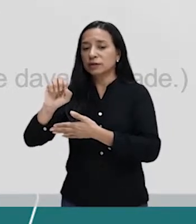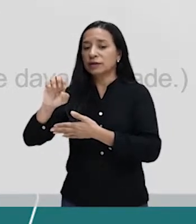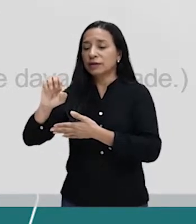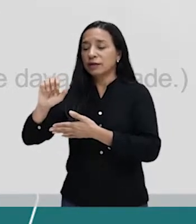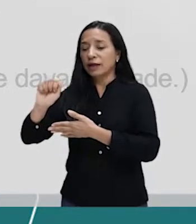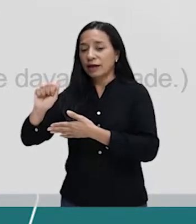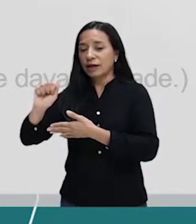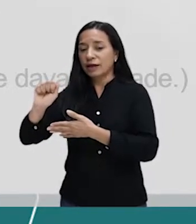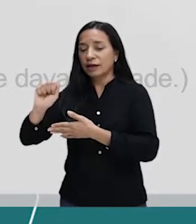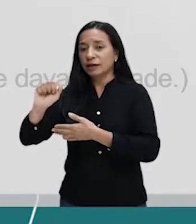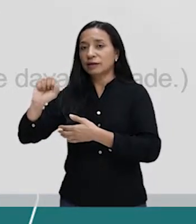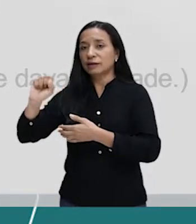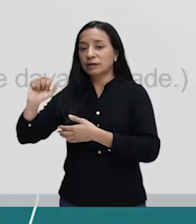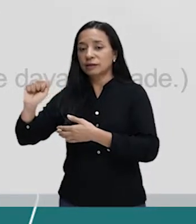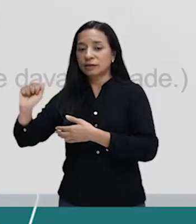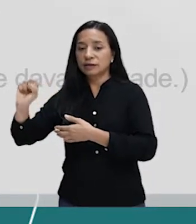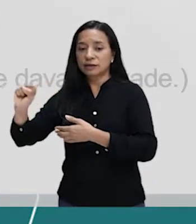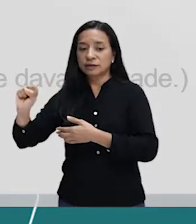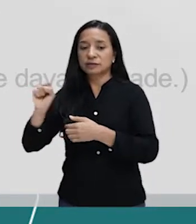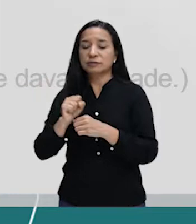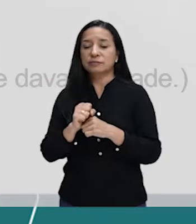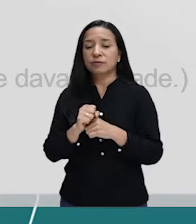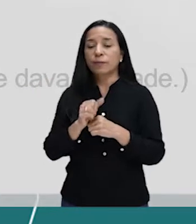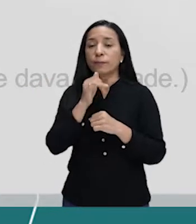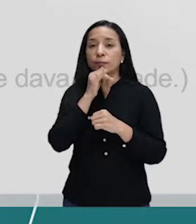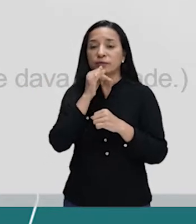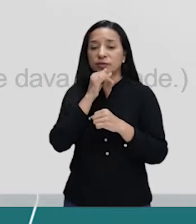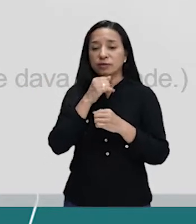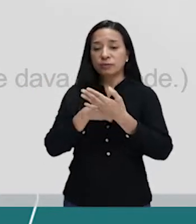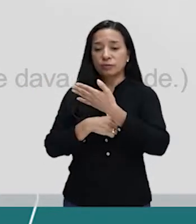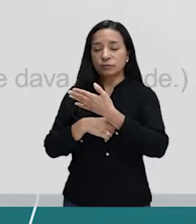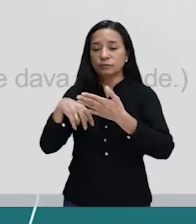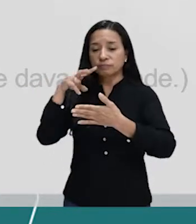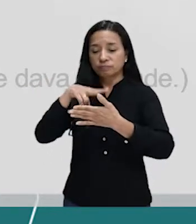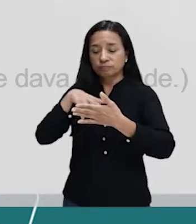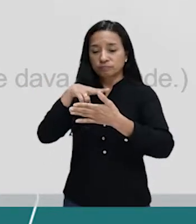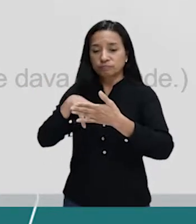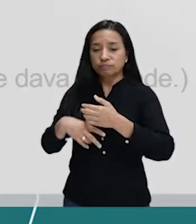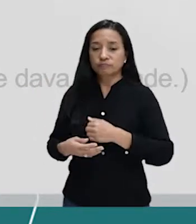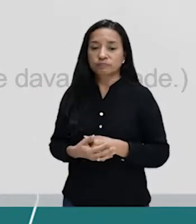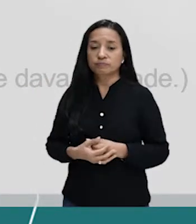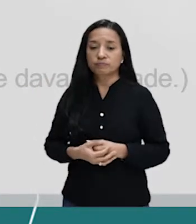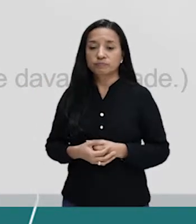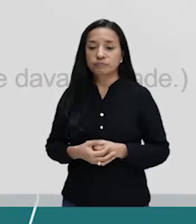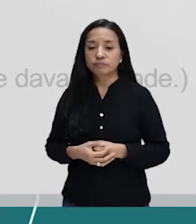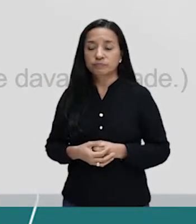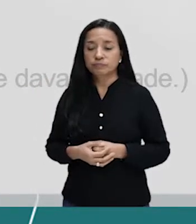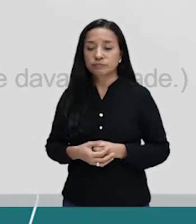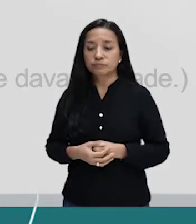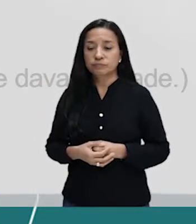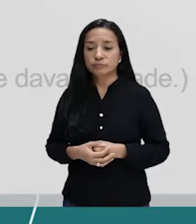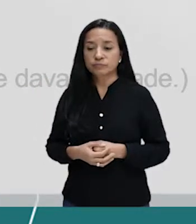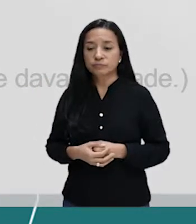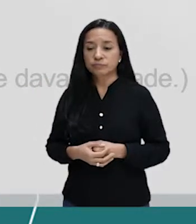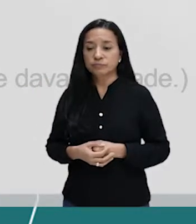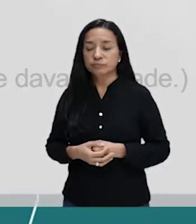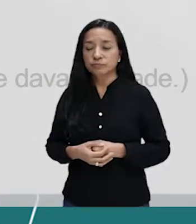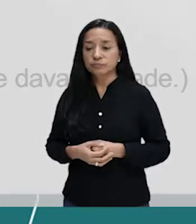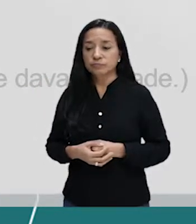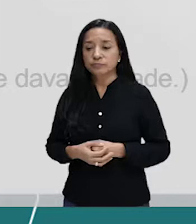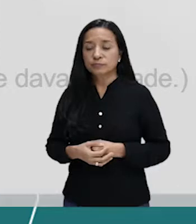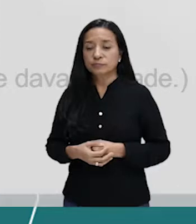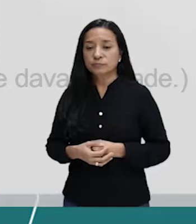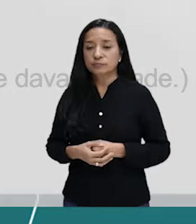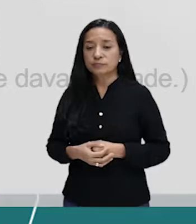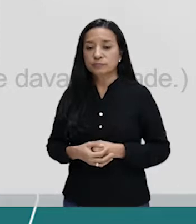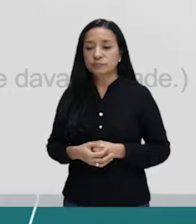que precisas? É isto que precisas? Fiz somente o que me dava vontade. Fiz somente aquilo que